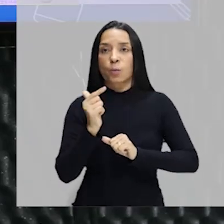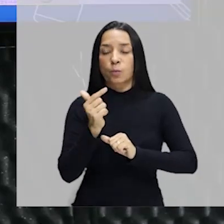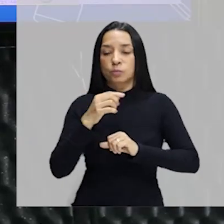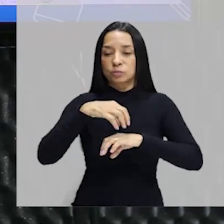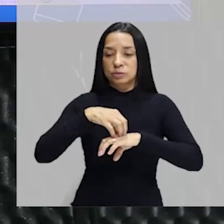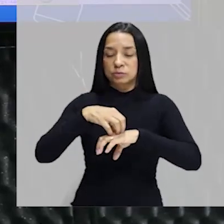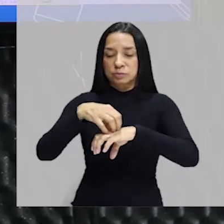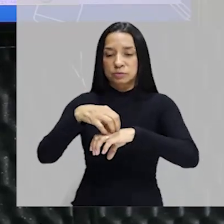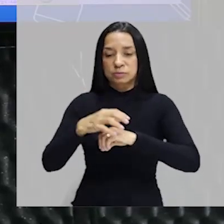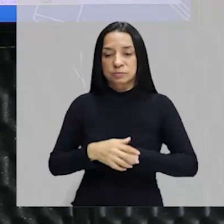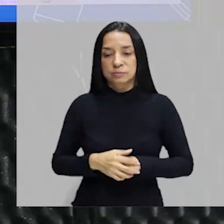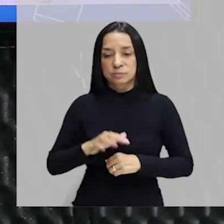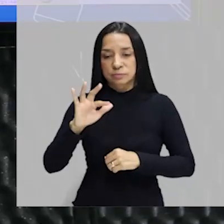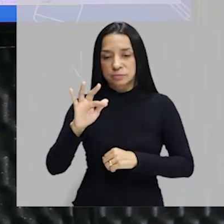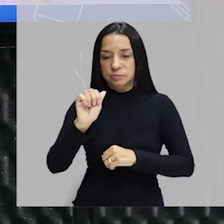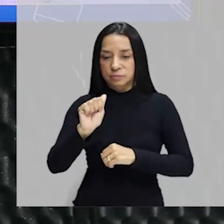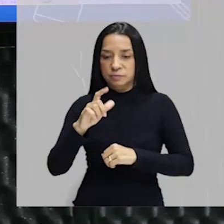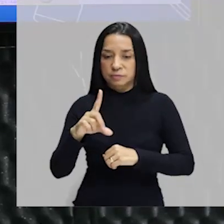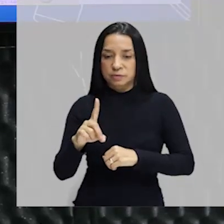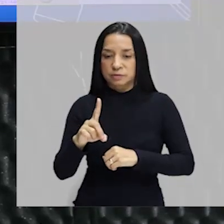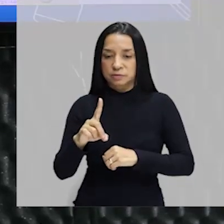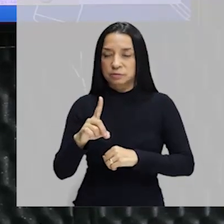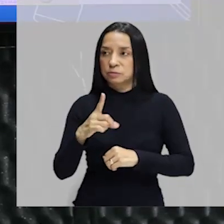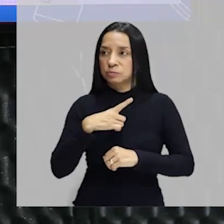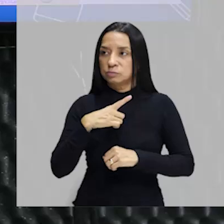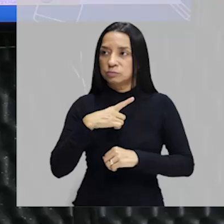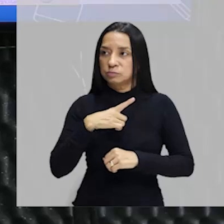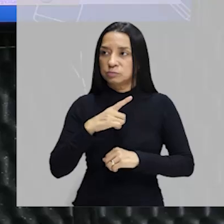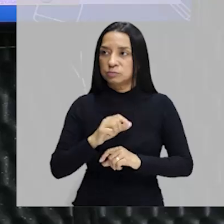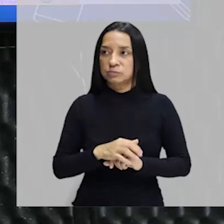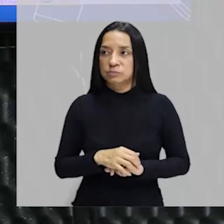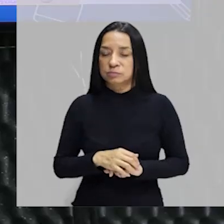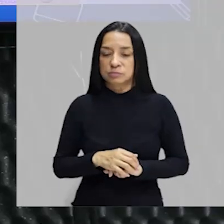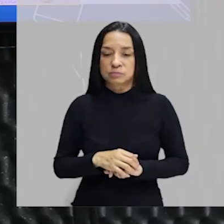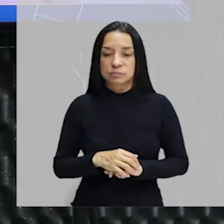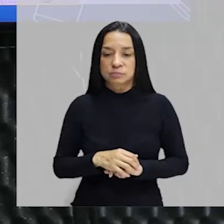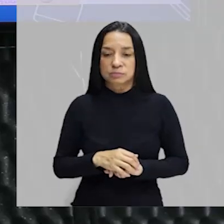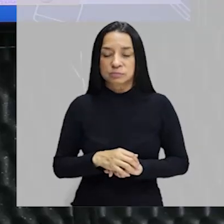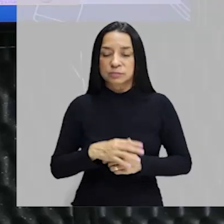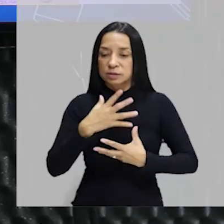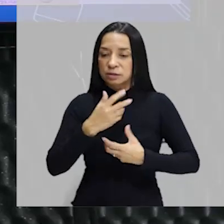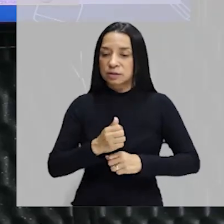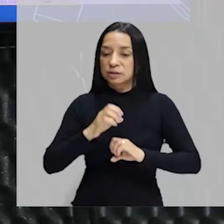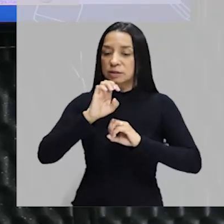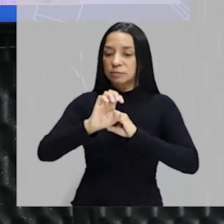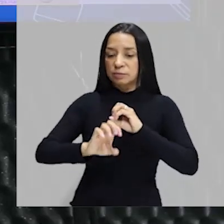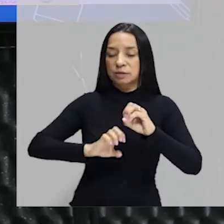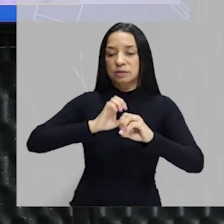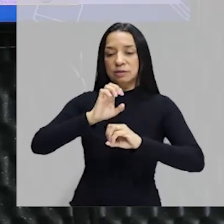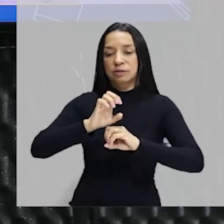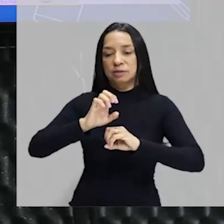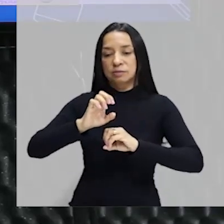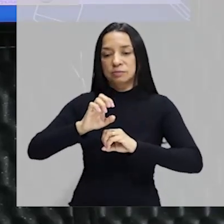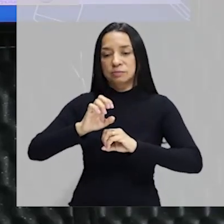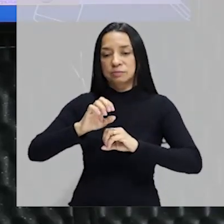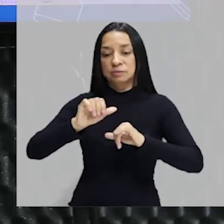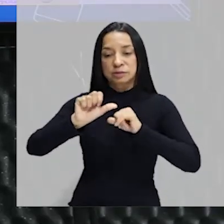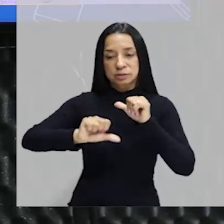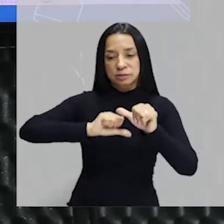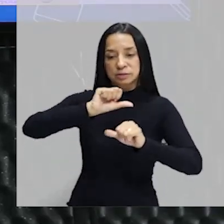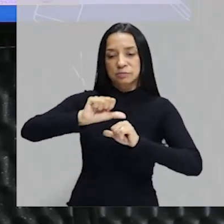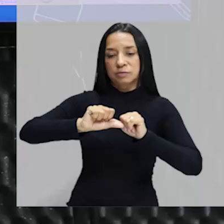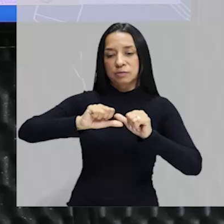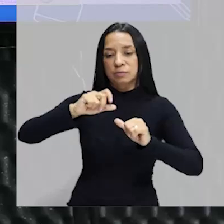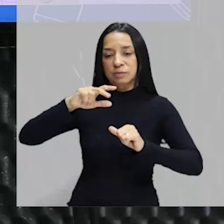FAD. Veja que ele está oxidado. Quando ele recebe elétron, ele fica FADH2. O